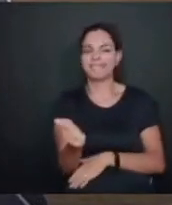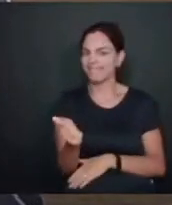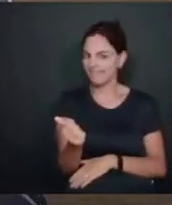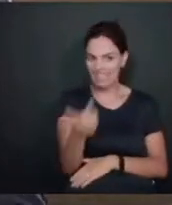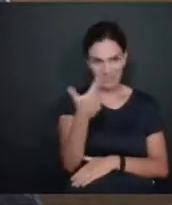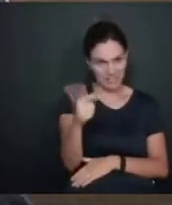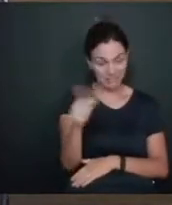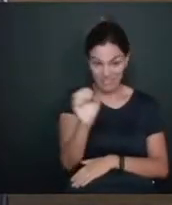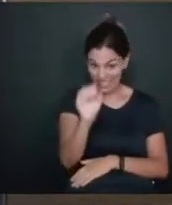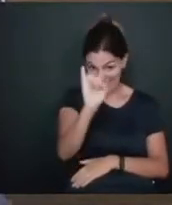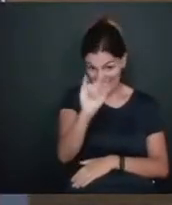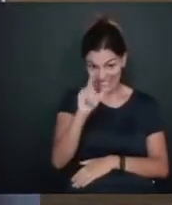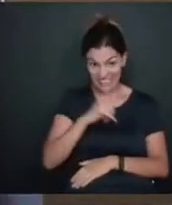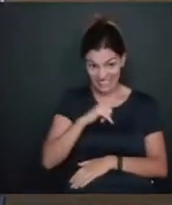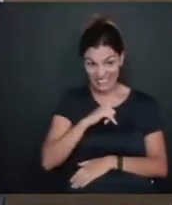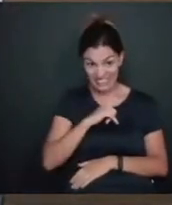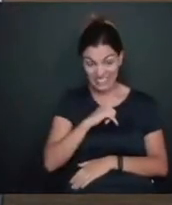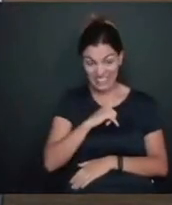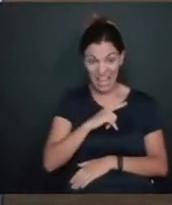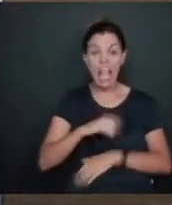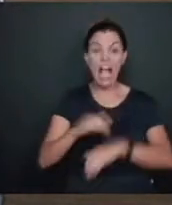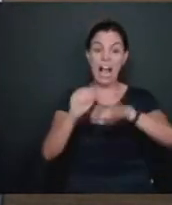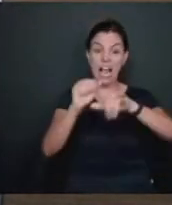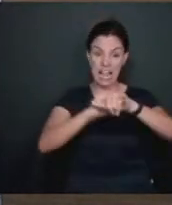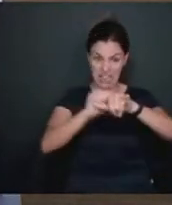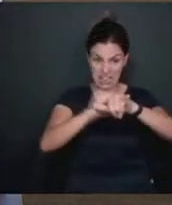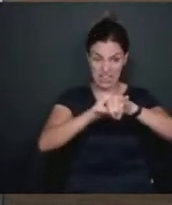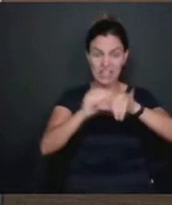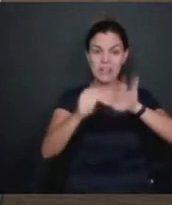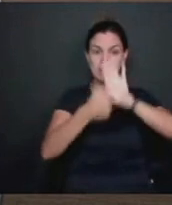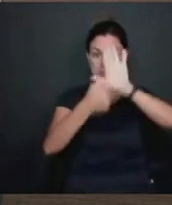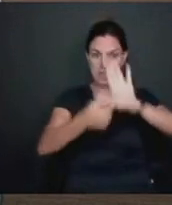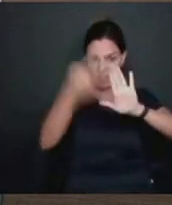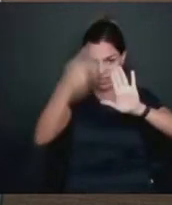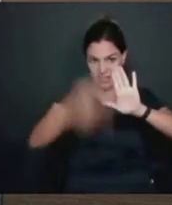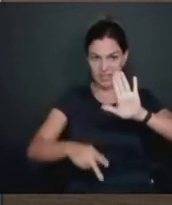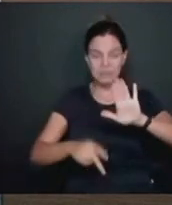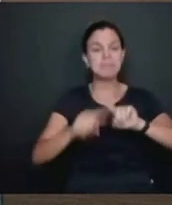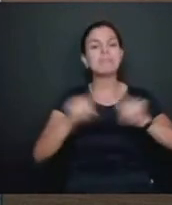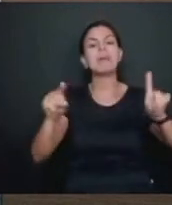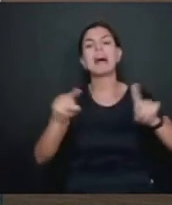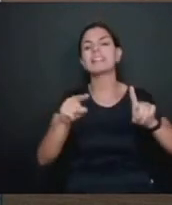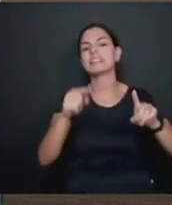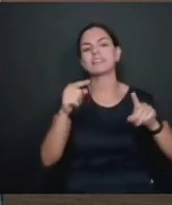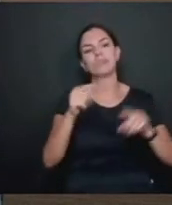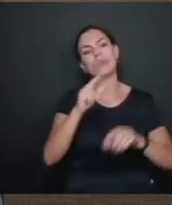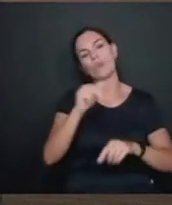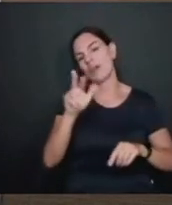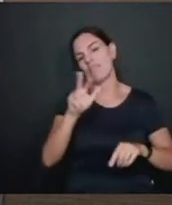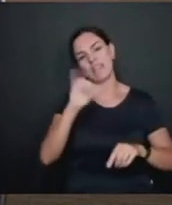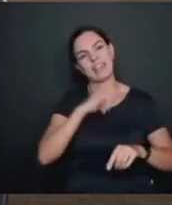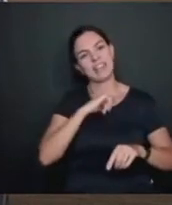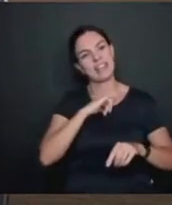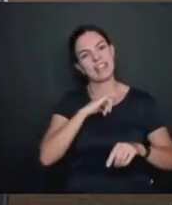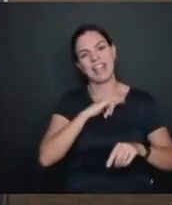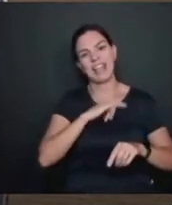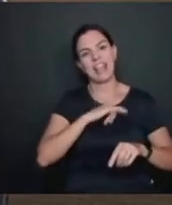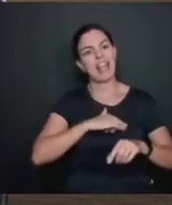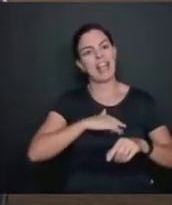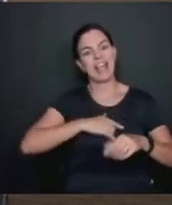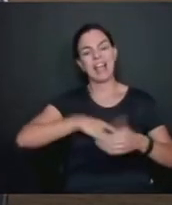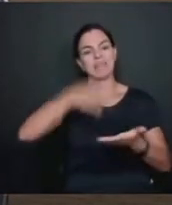sentença absolutória da lava jato presente aqui mas Jamais haverá apresentação de sentença absolutória por um único motivo